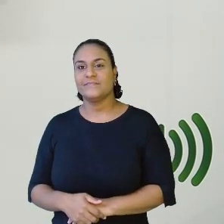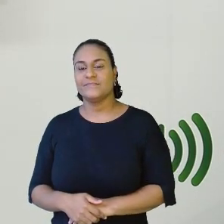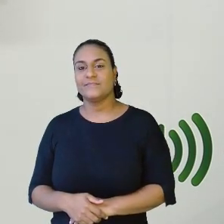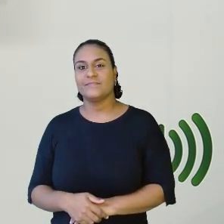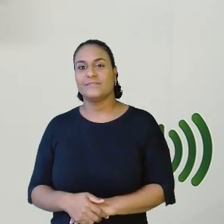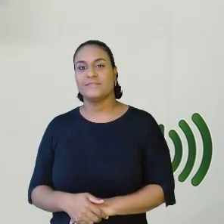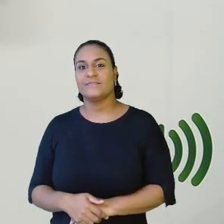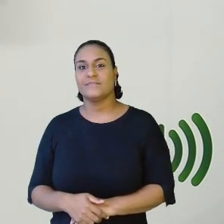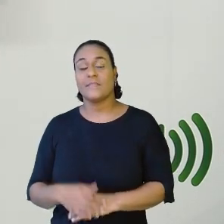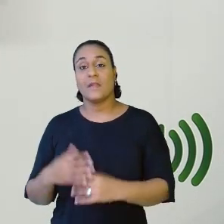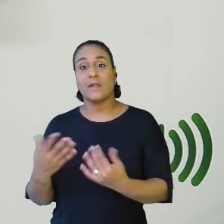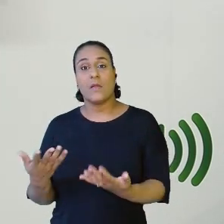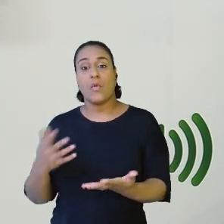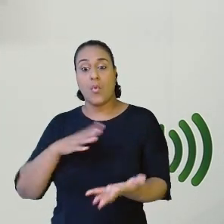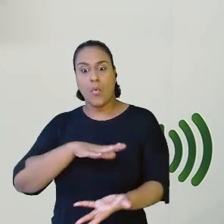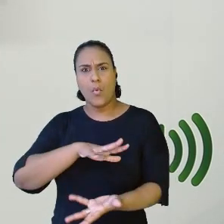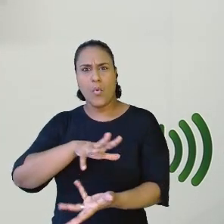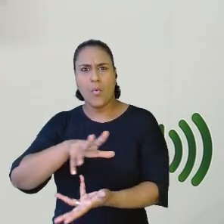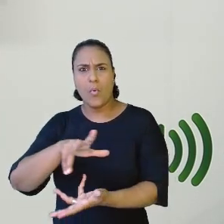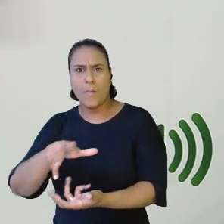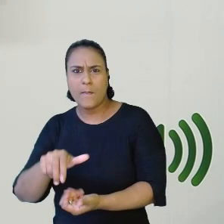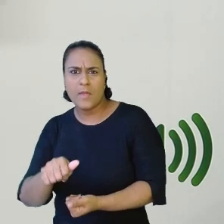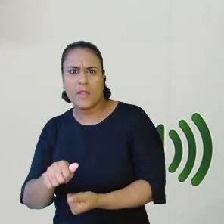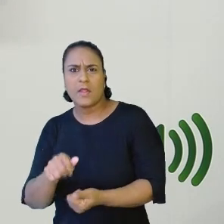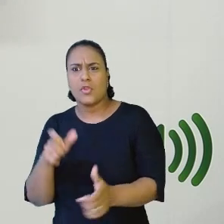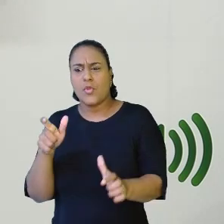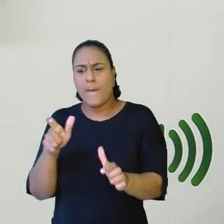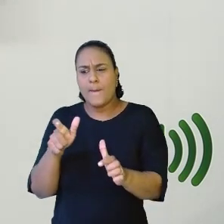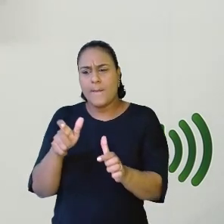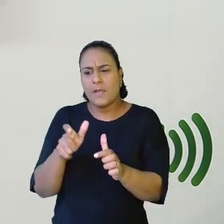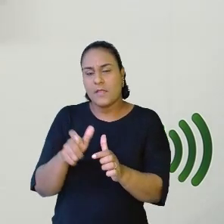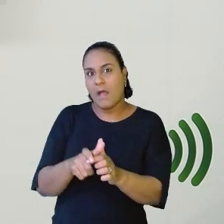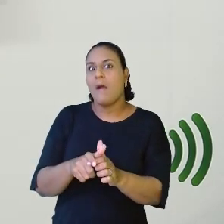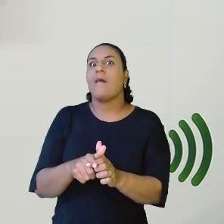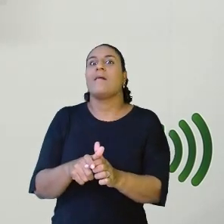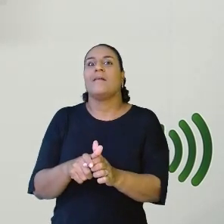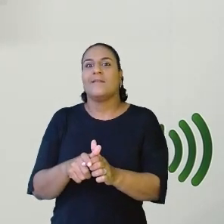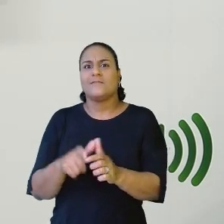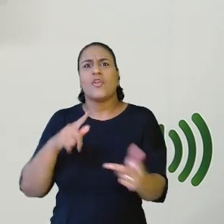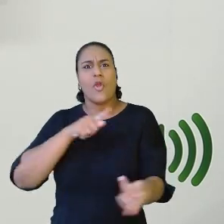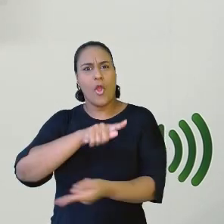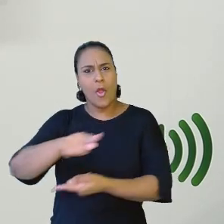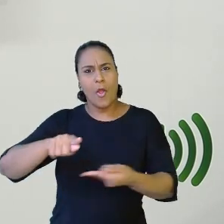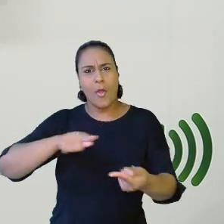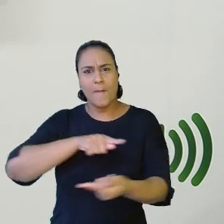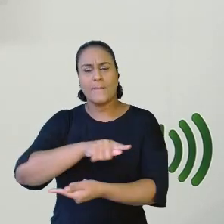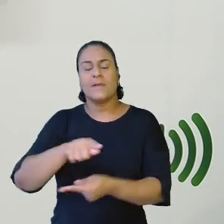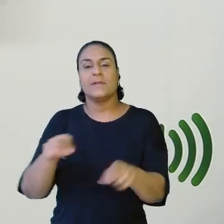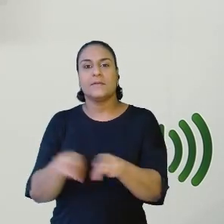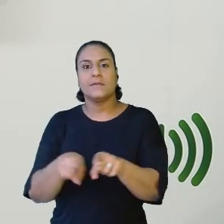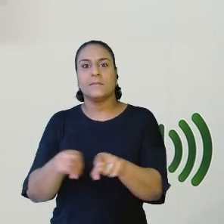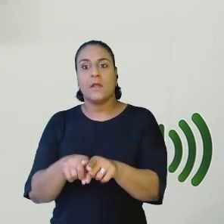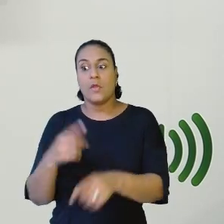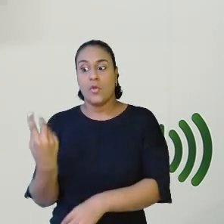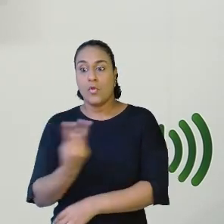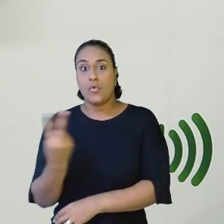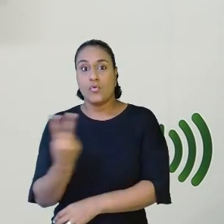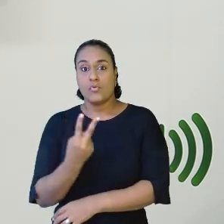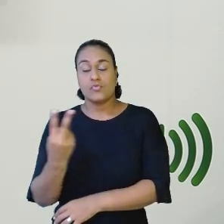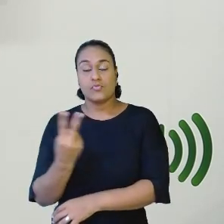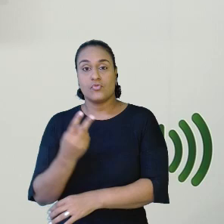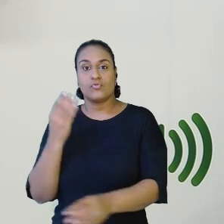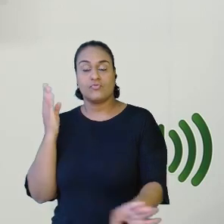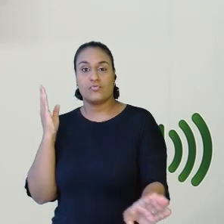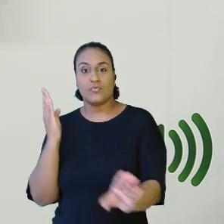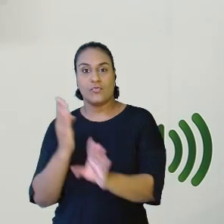ficam, como o mundo anda cada vez mais pequeno, mais globalizado, um belo dia os dois se encontraram no mundo